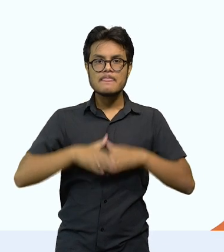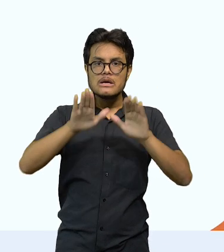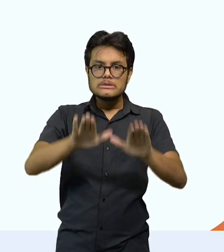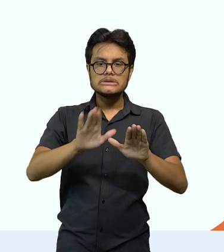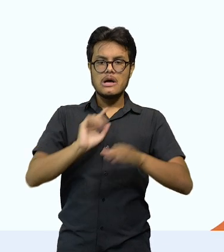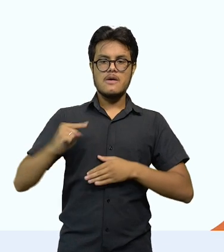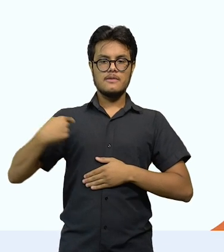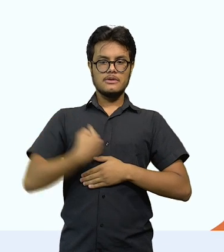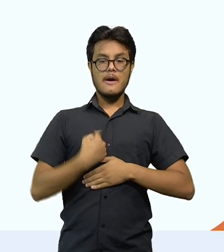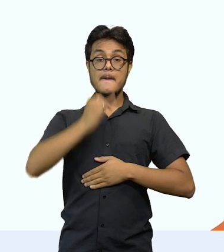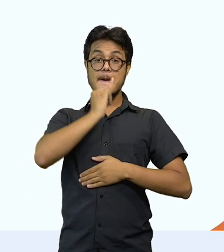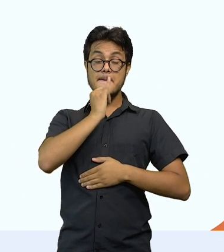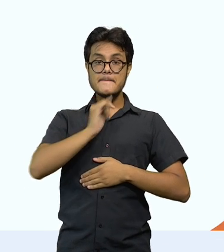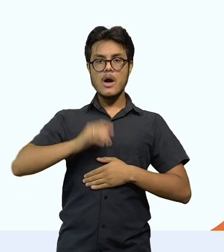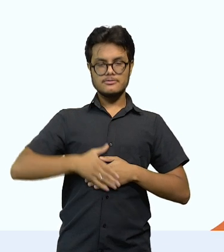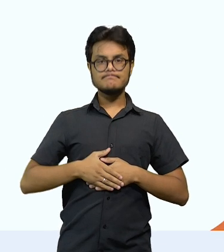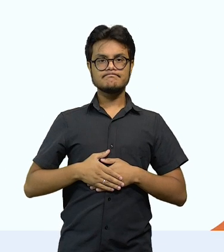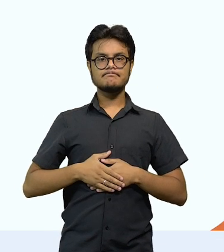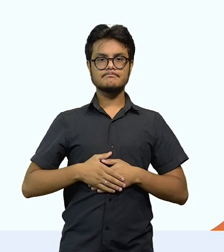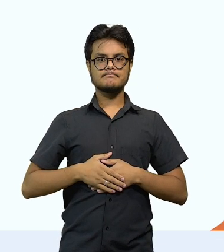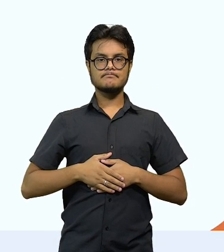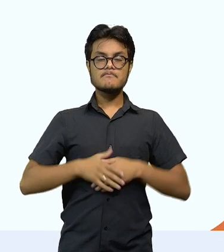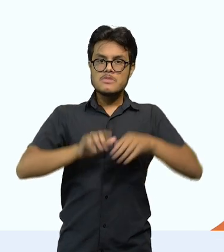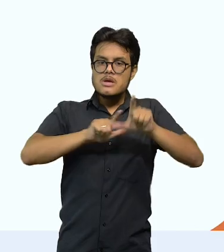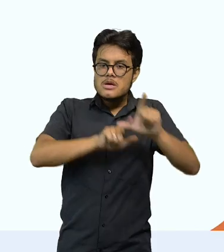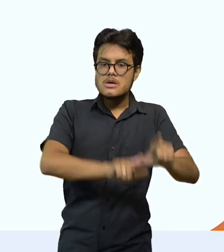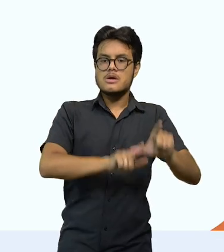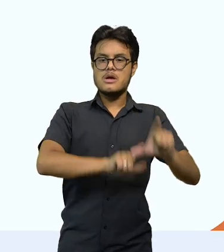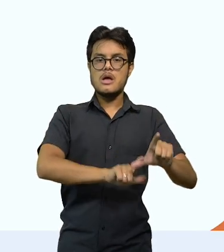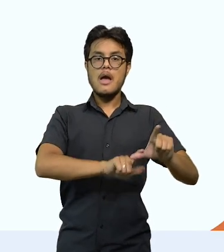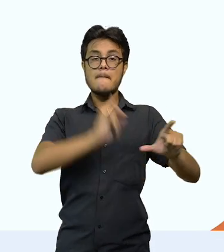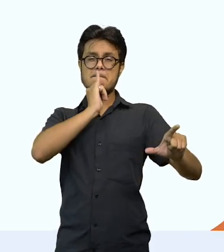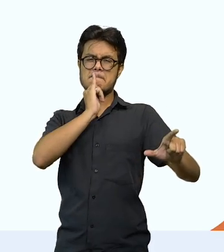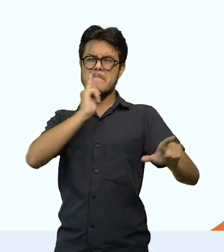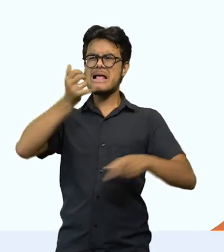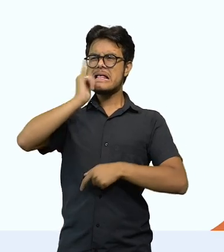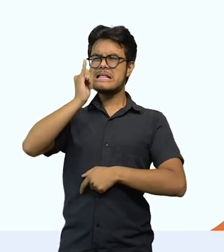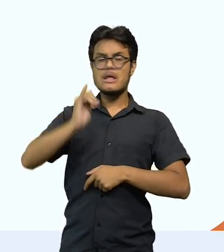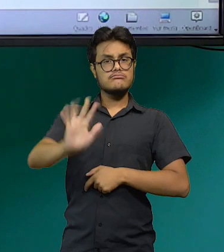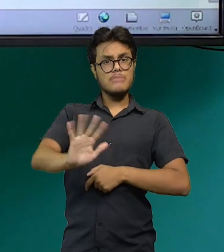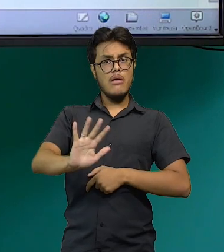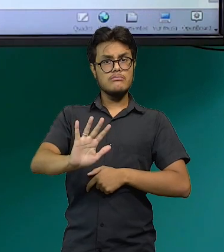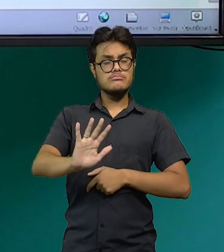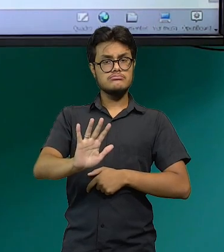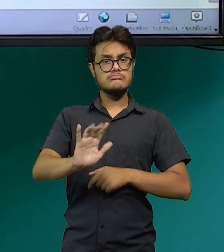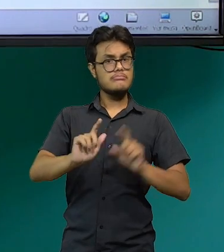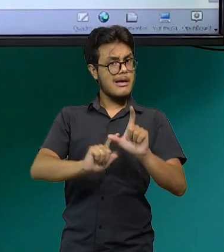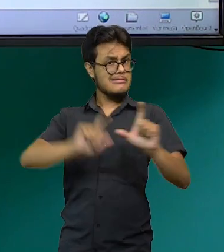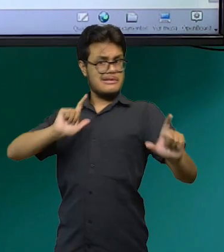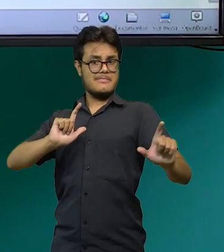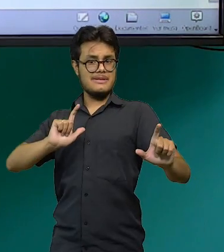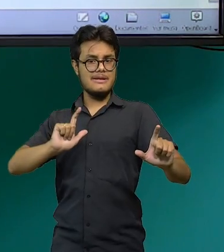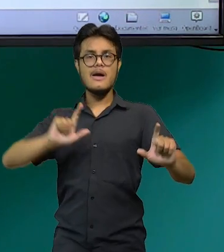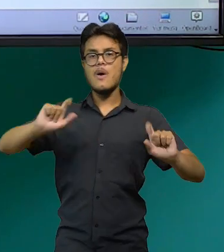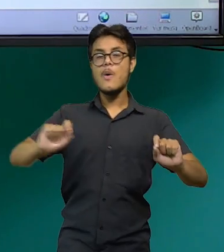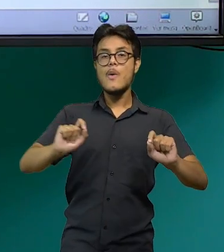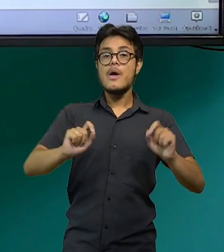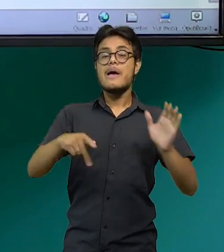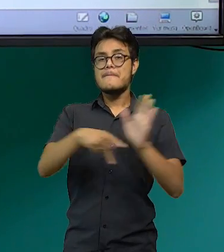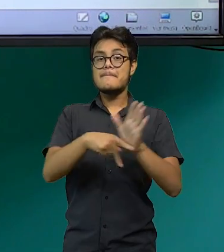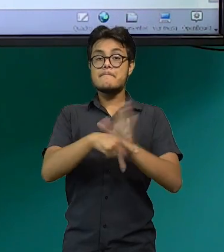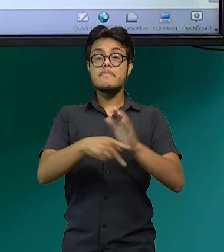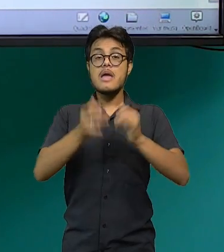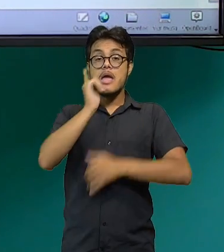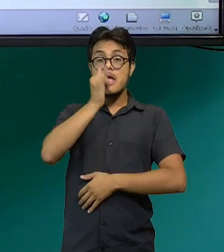nossa dependência de energia elétrica ela seja sanada através do tipo de produções de energia elétrica.